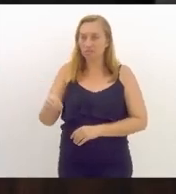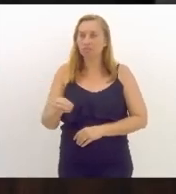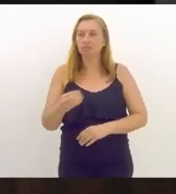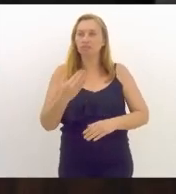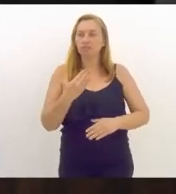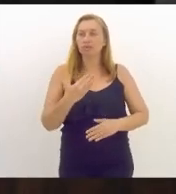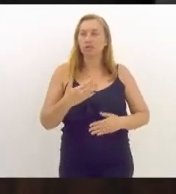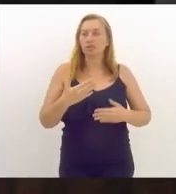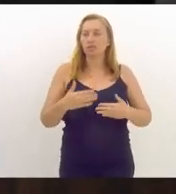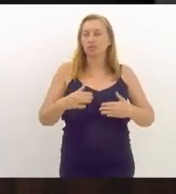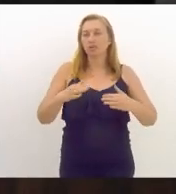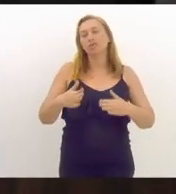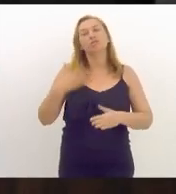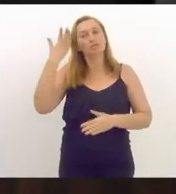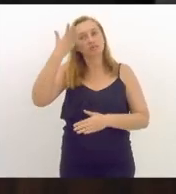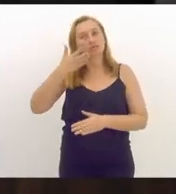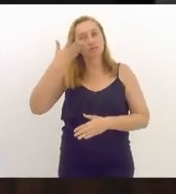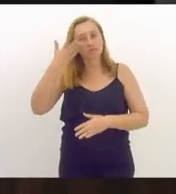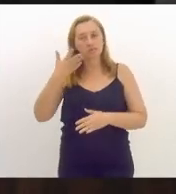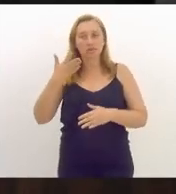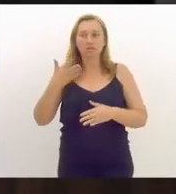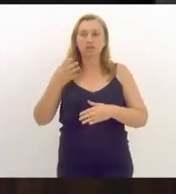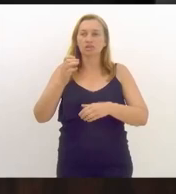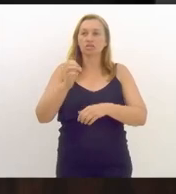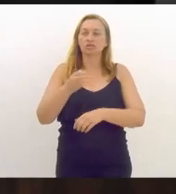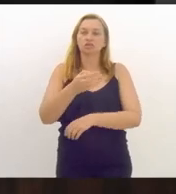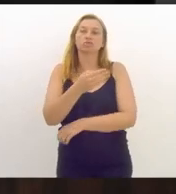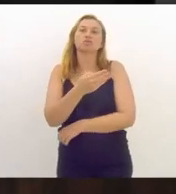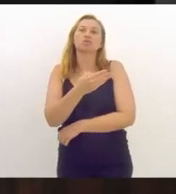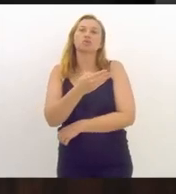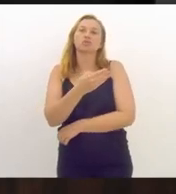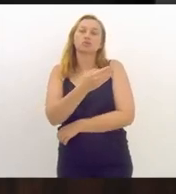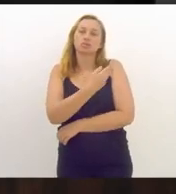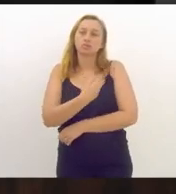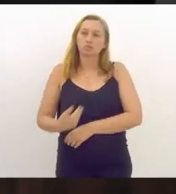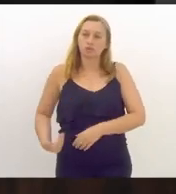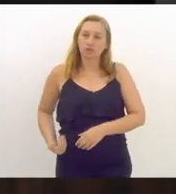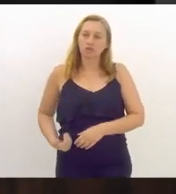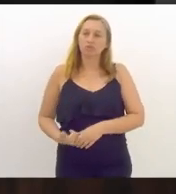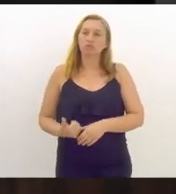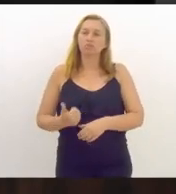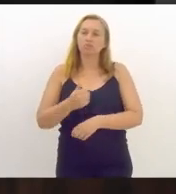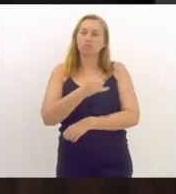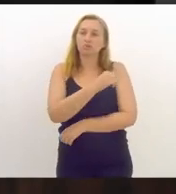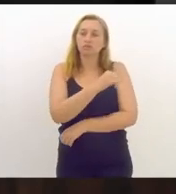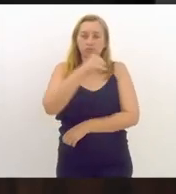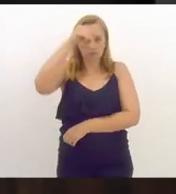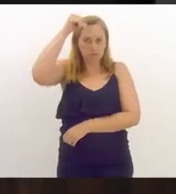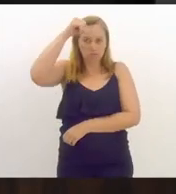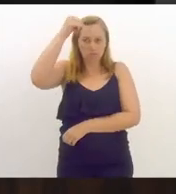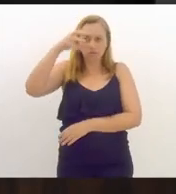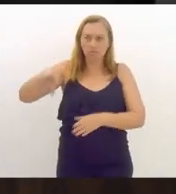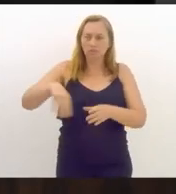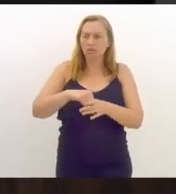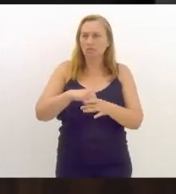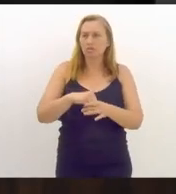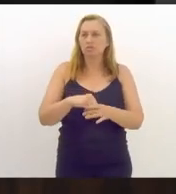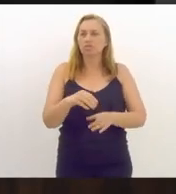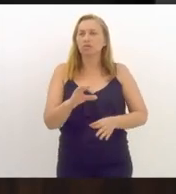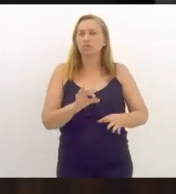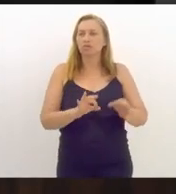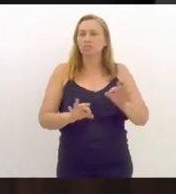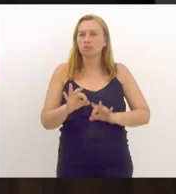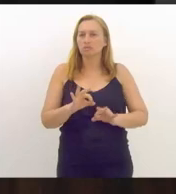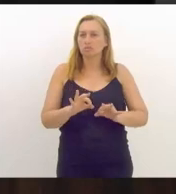o Excelentíssimo Senhor governador do Estado do Rio de Janeiro Dr Cláudio Castro envio de mensagem dispondo foi implantação do programa segurança